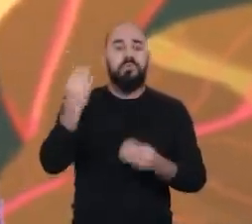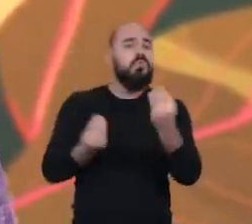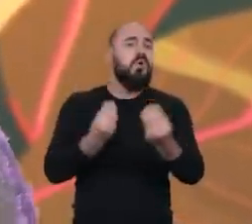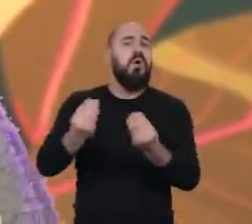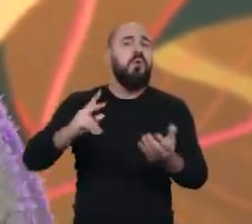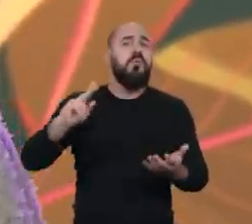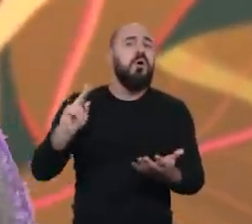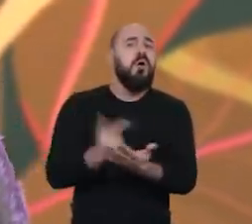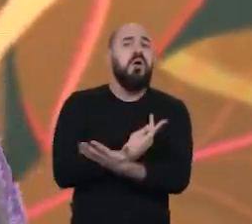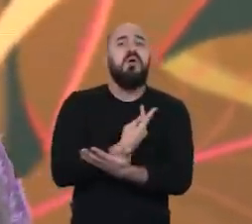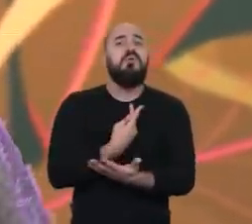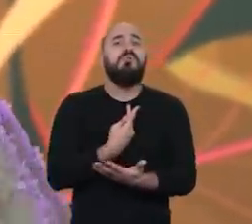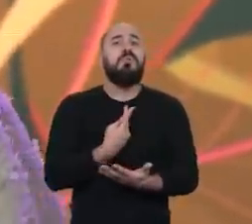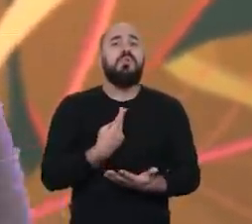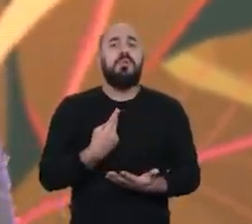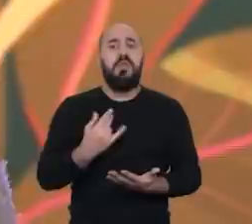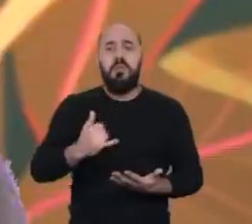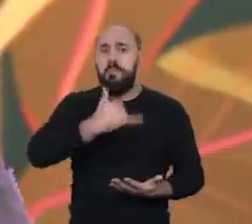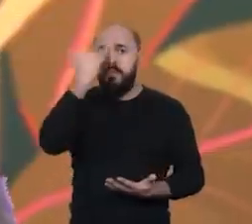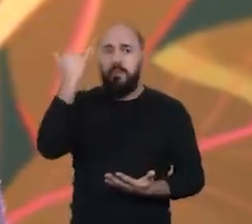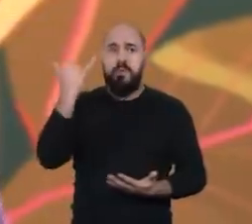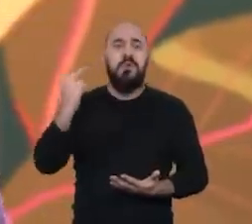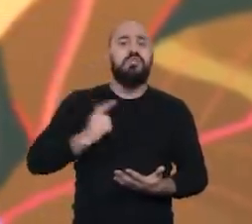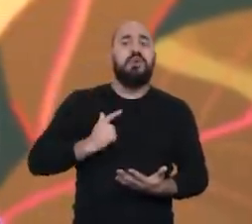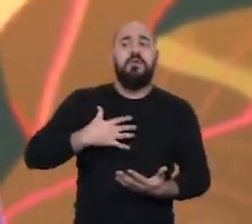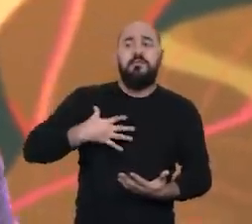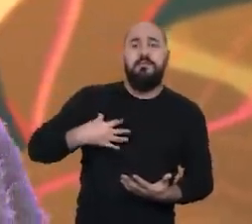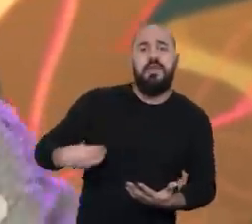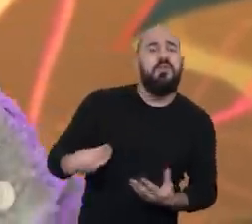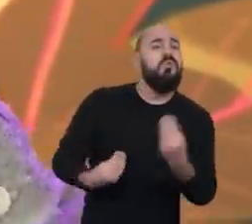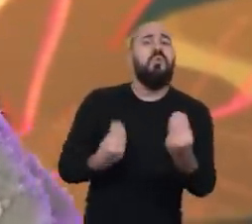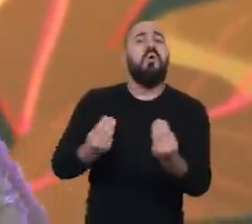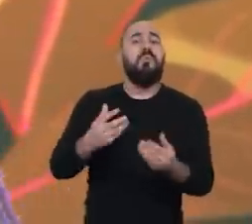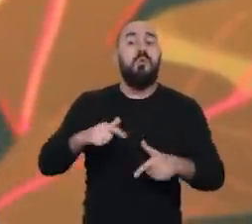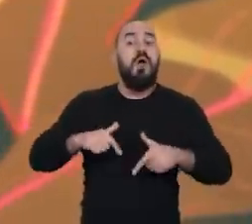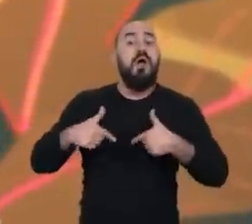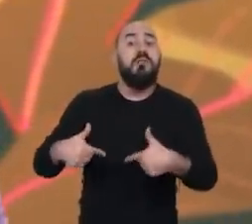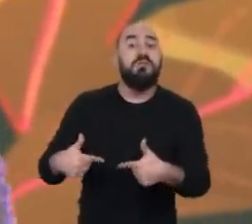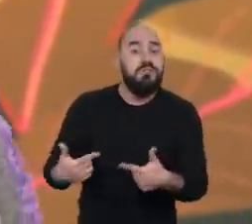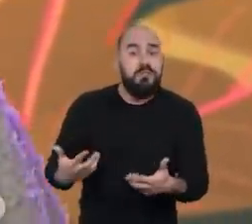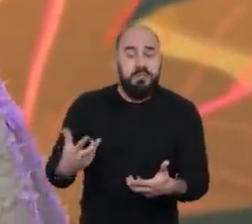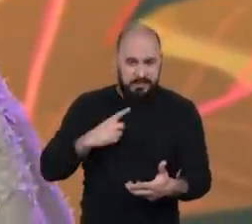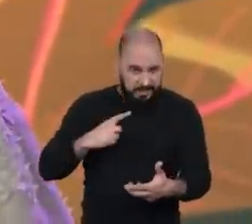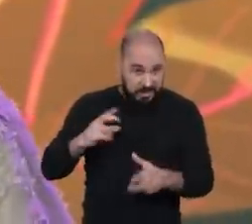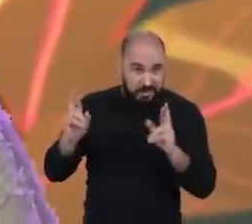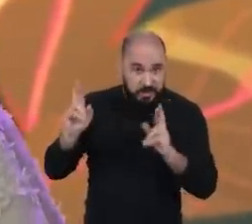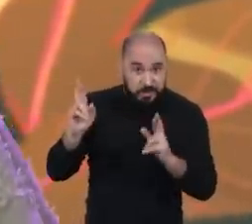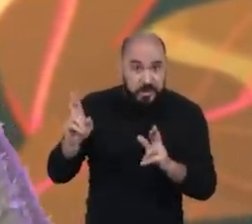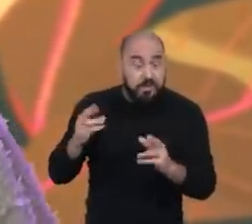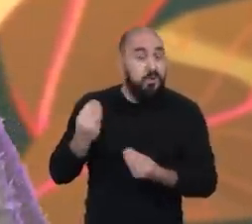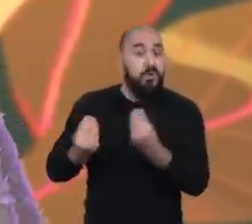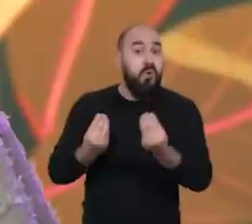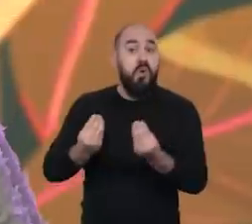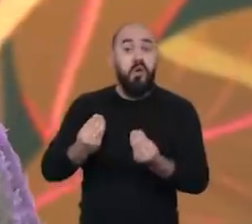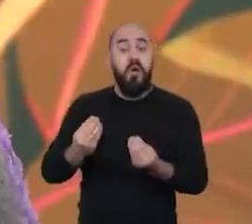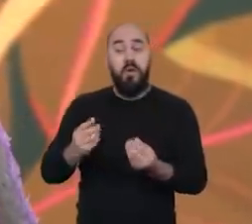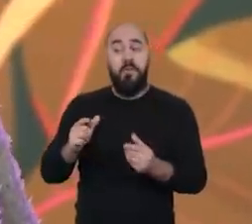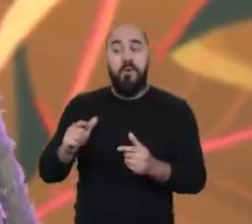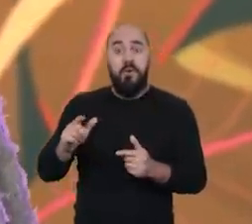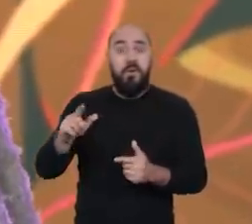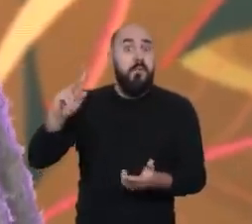acidente causado aí e envolvendo seus filhos? Será que há esperança? Como nós podemos reagir diante de problemas